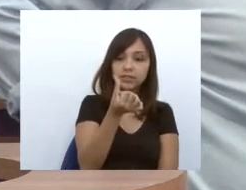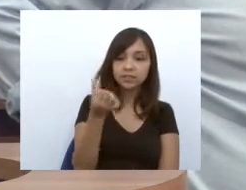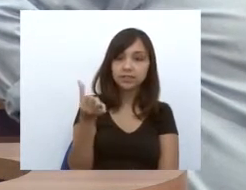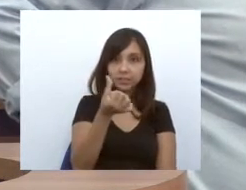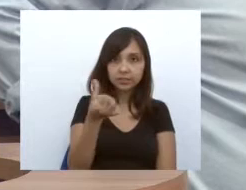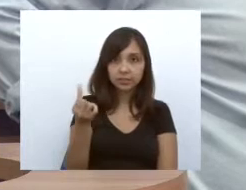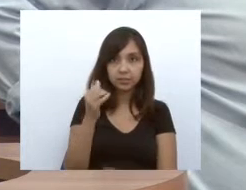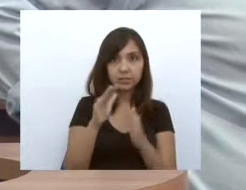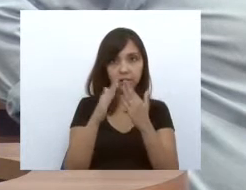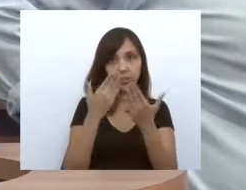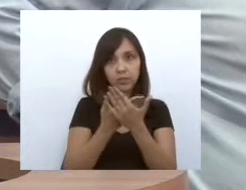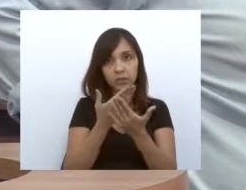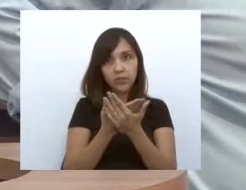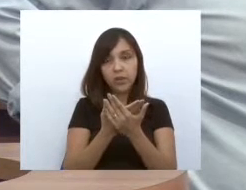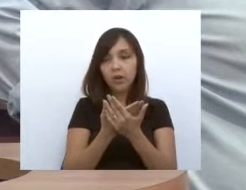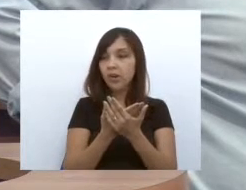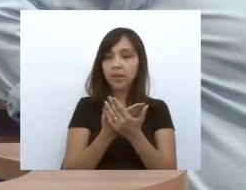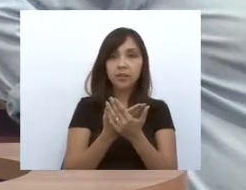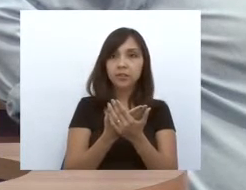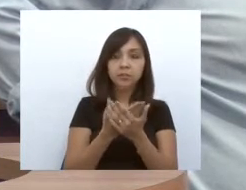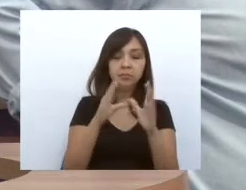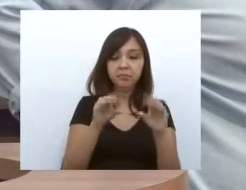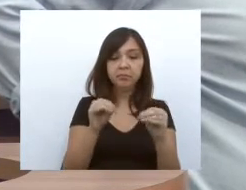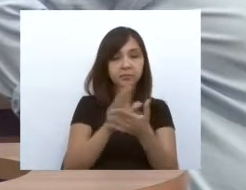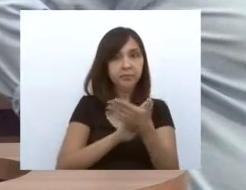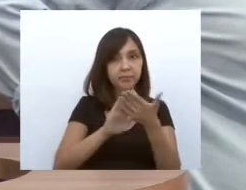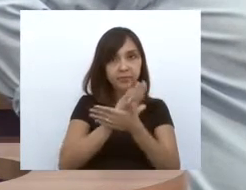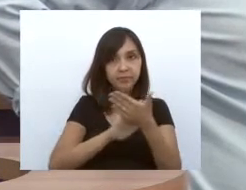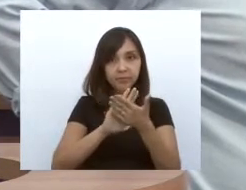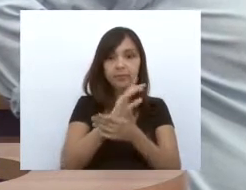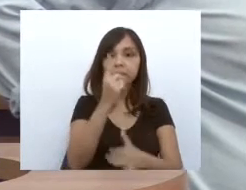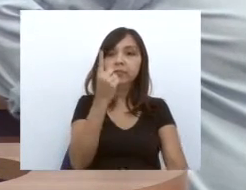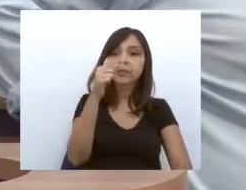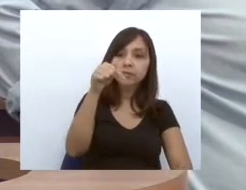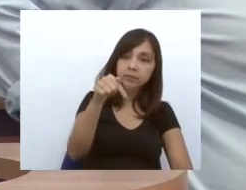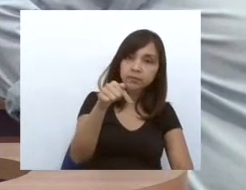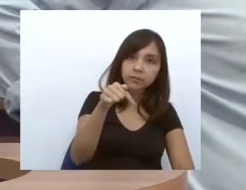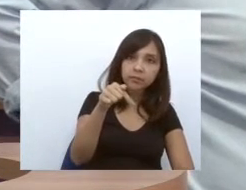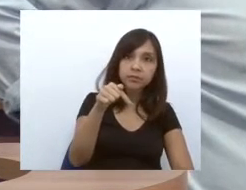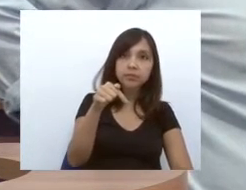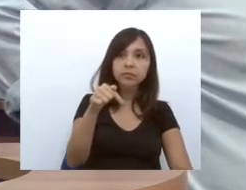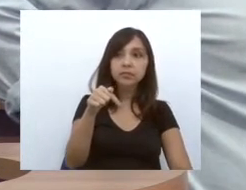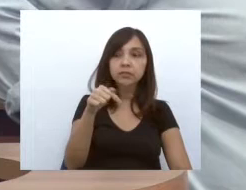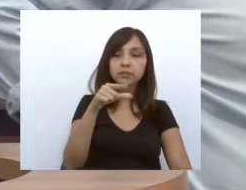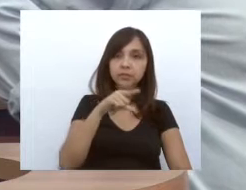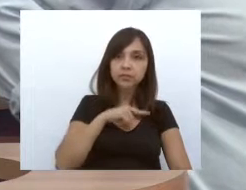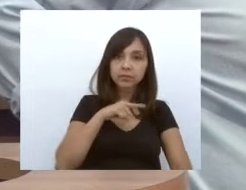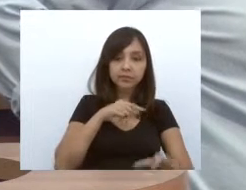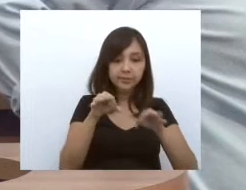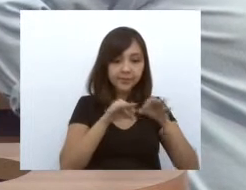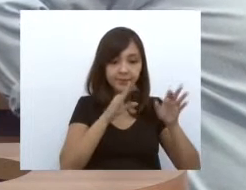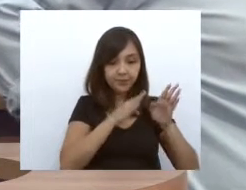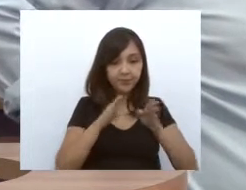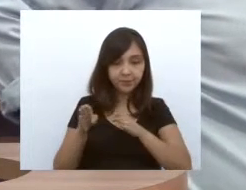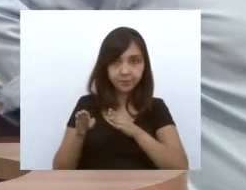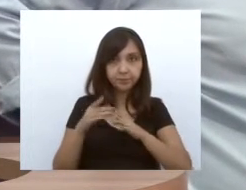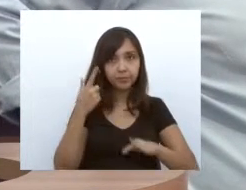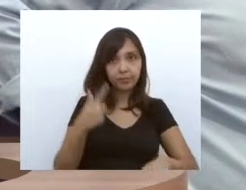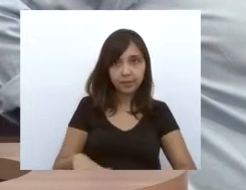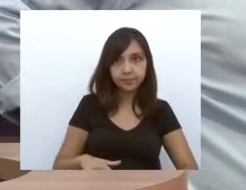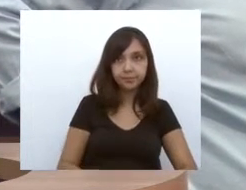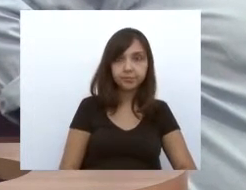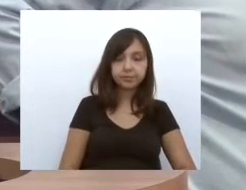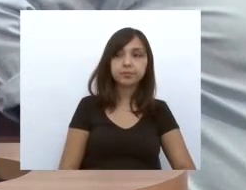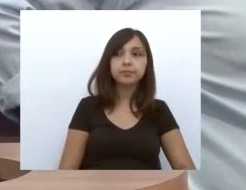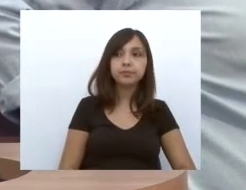66 escolas não serão mexidas. 17 serão reorganizadas.